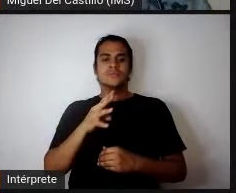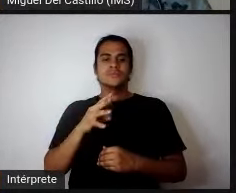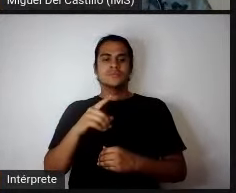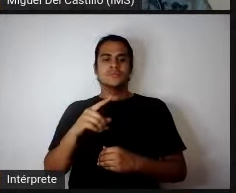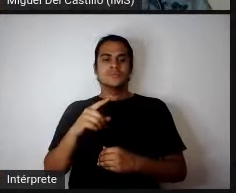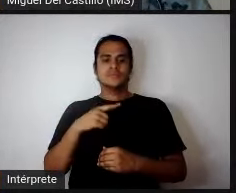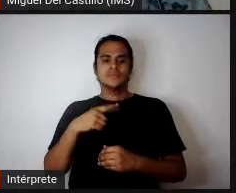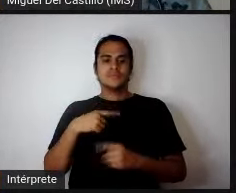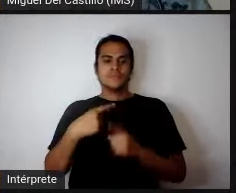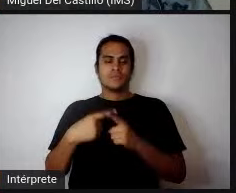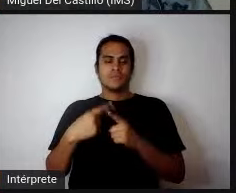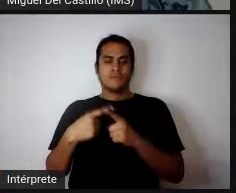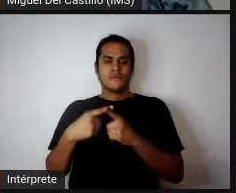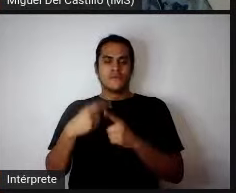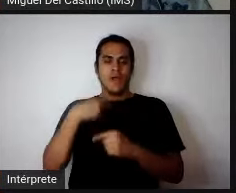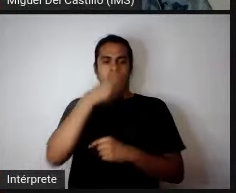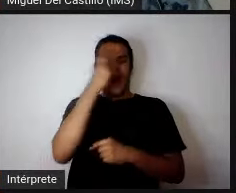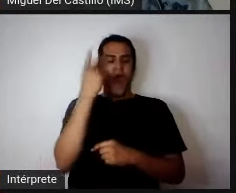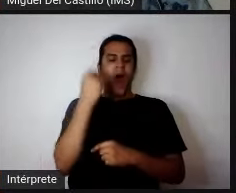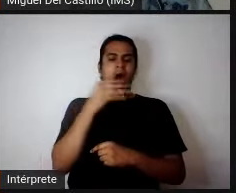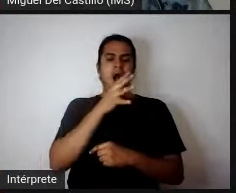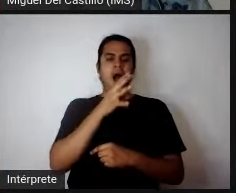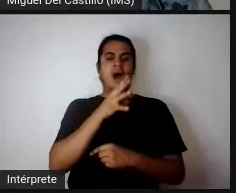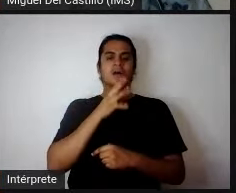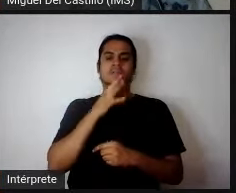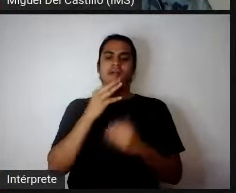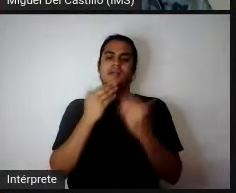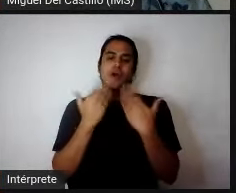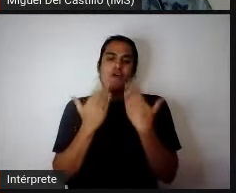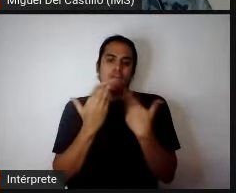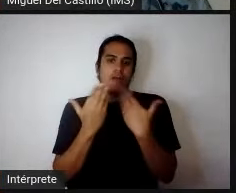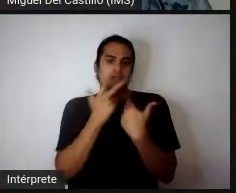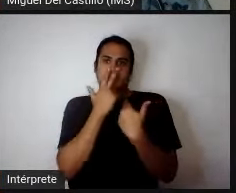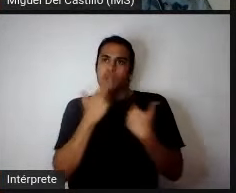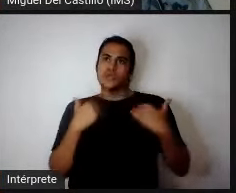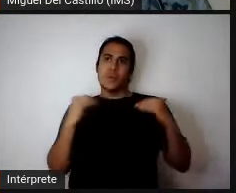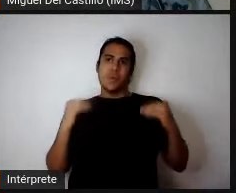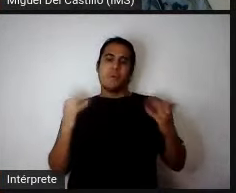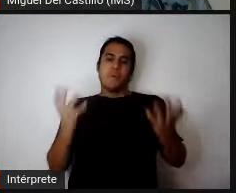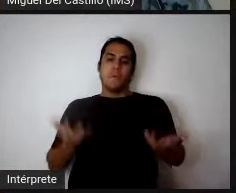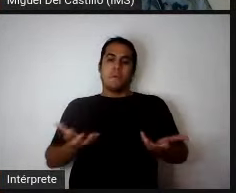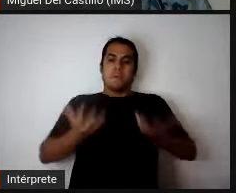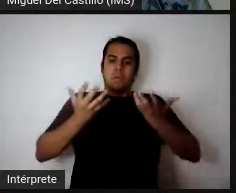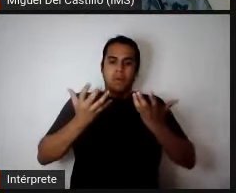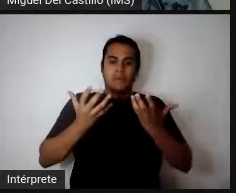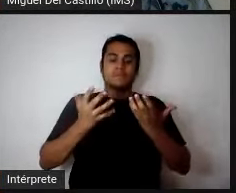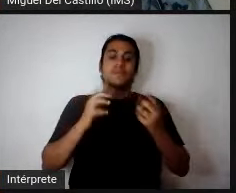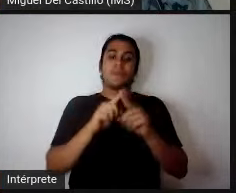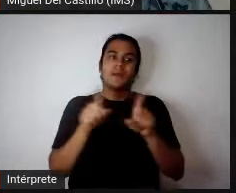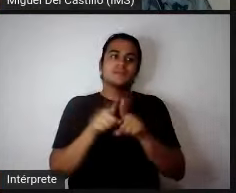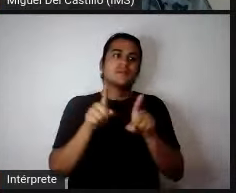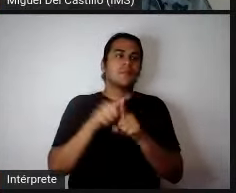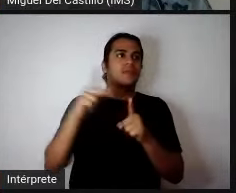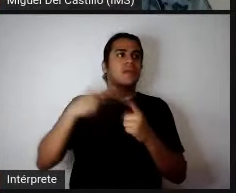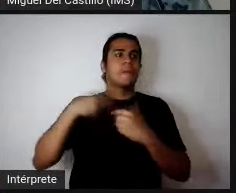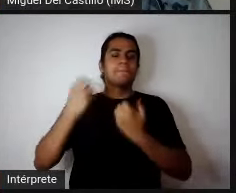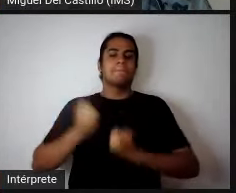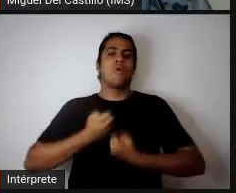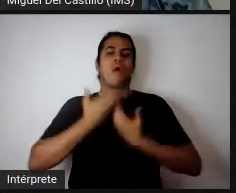falam assim, de uma maneira assim extravagante, mas pela poética da